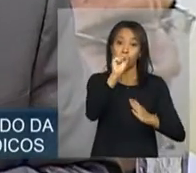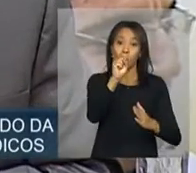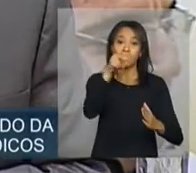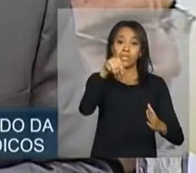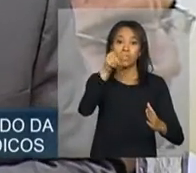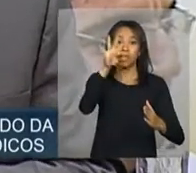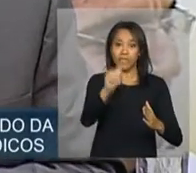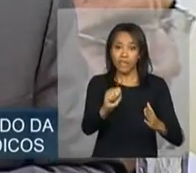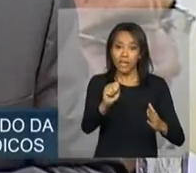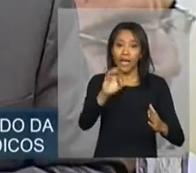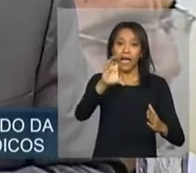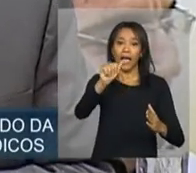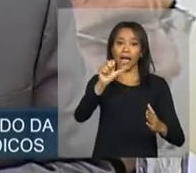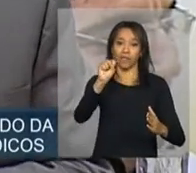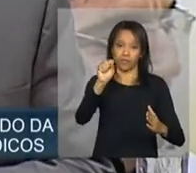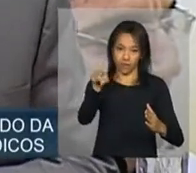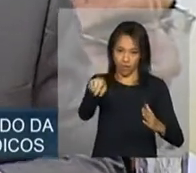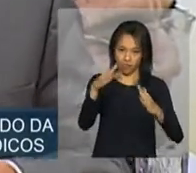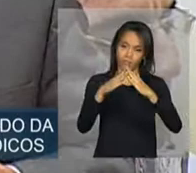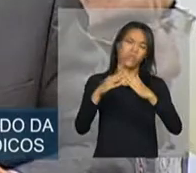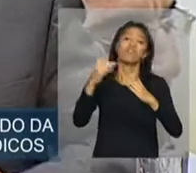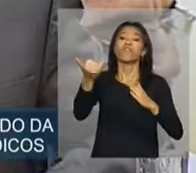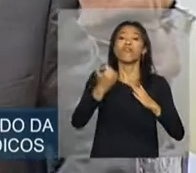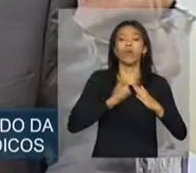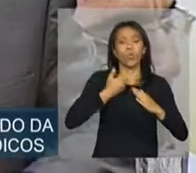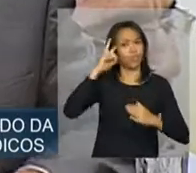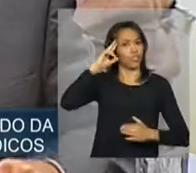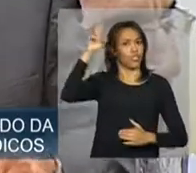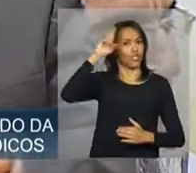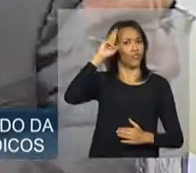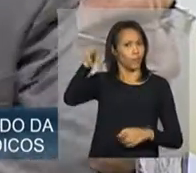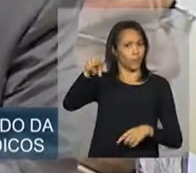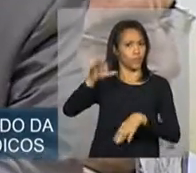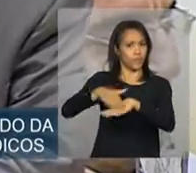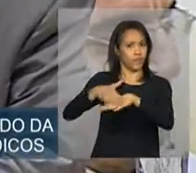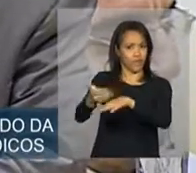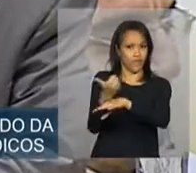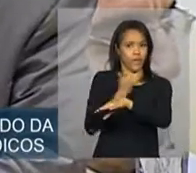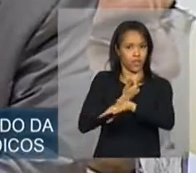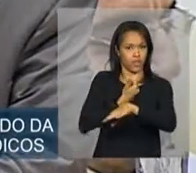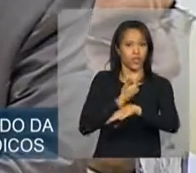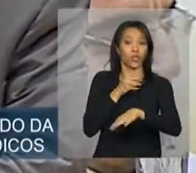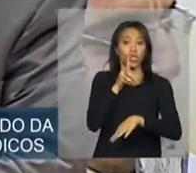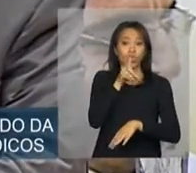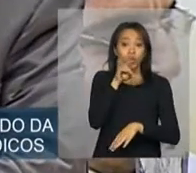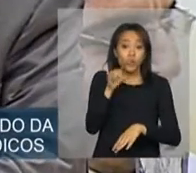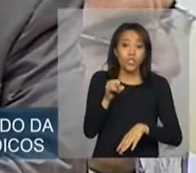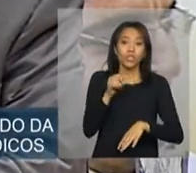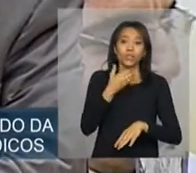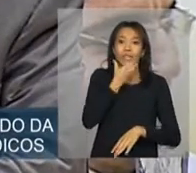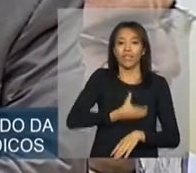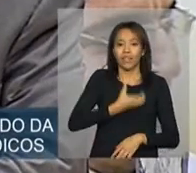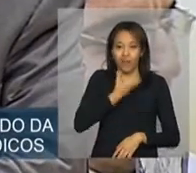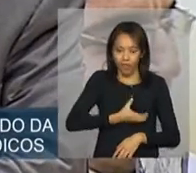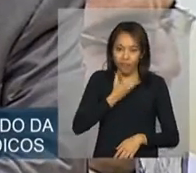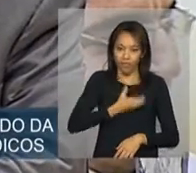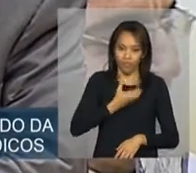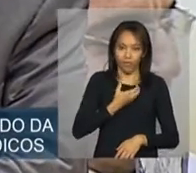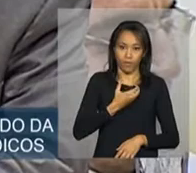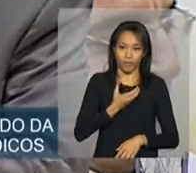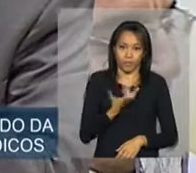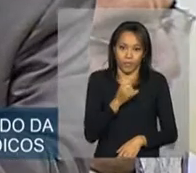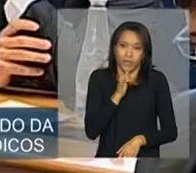de vocês Você sabe o que é ser diretor da Santa Casa e no dia do plantão do Natal